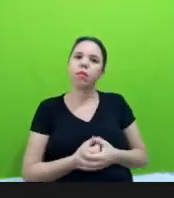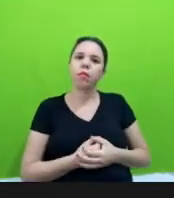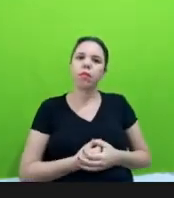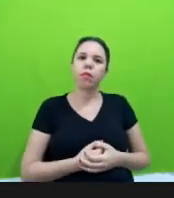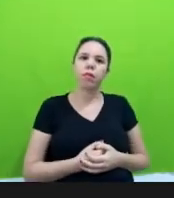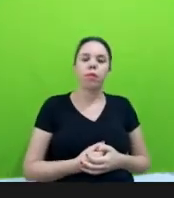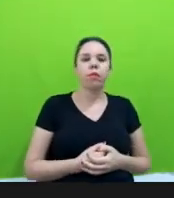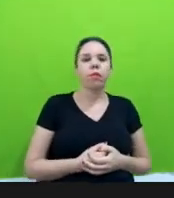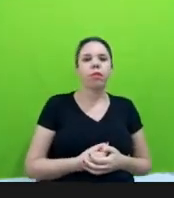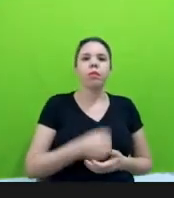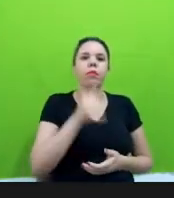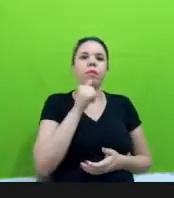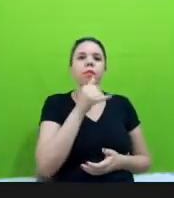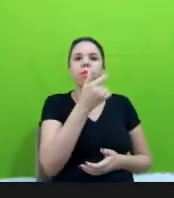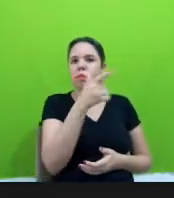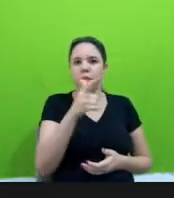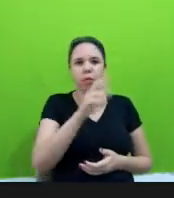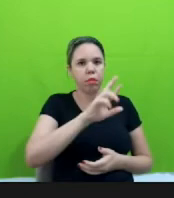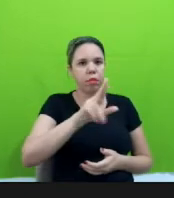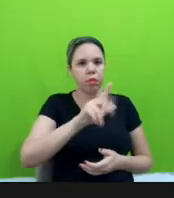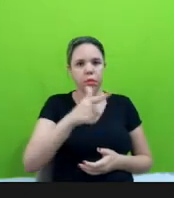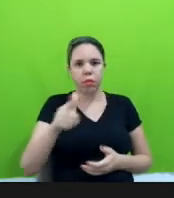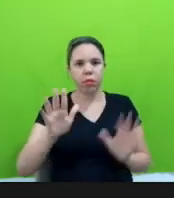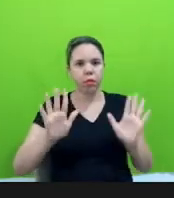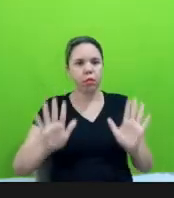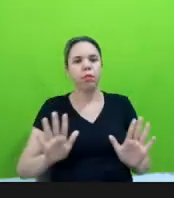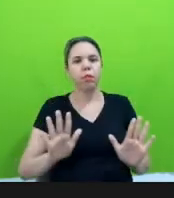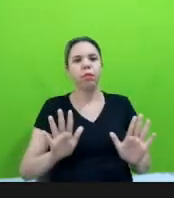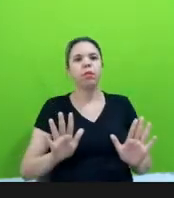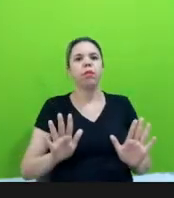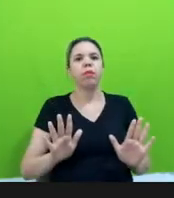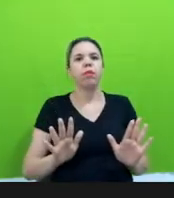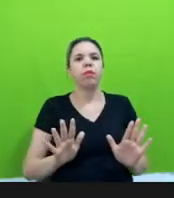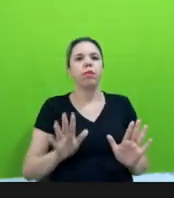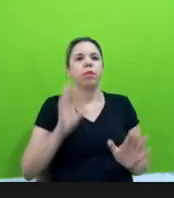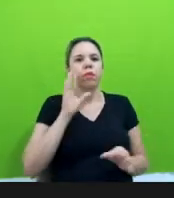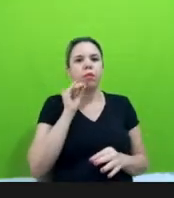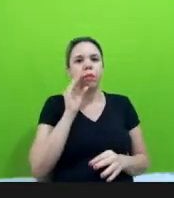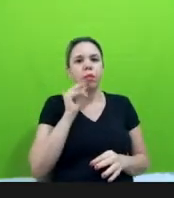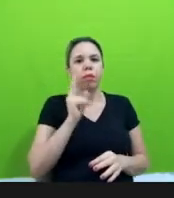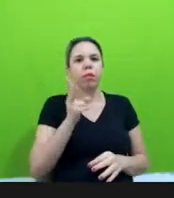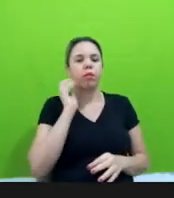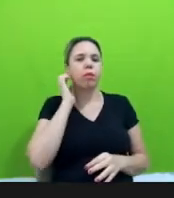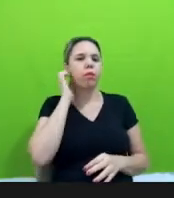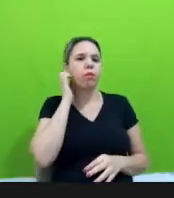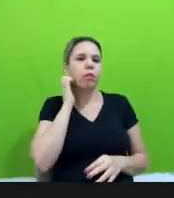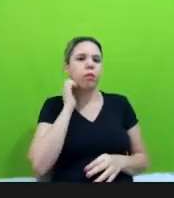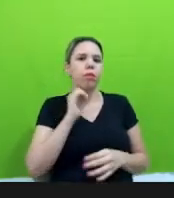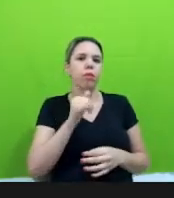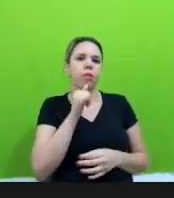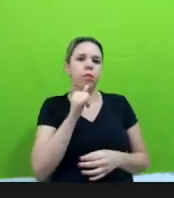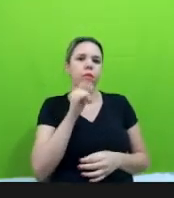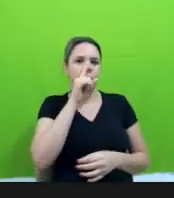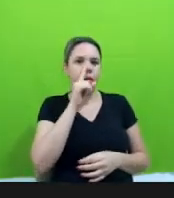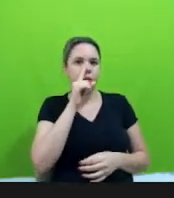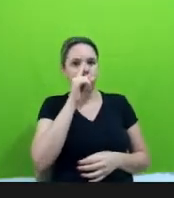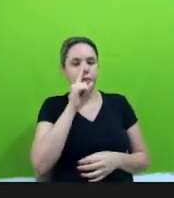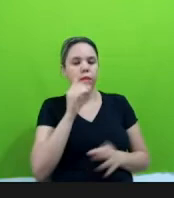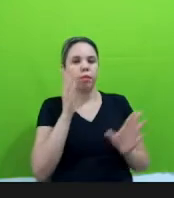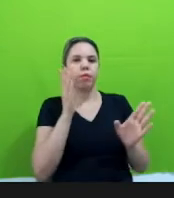não há essa punição, mas da parte do servidor sempre está esse risco, né, esse receio de